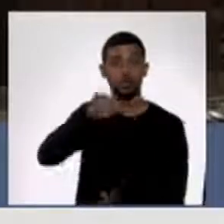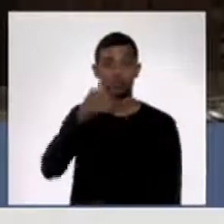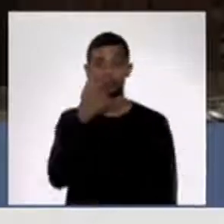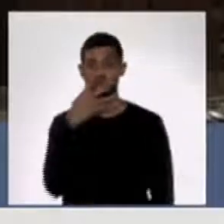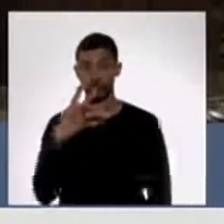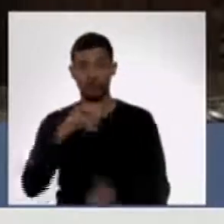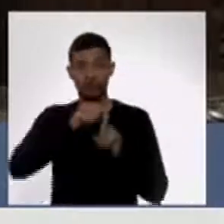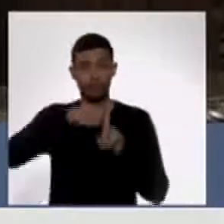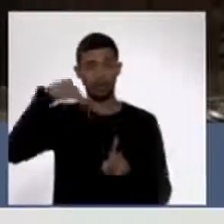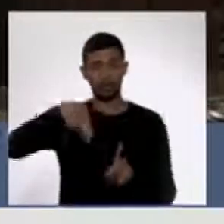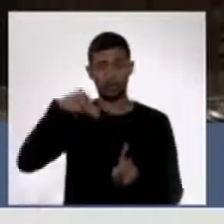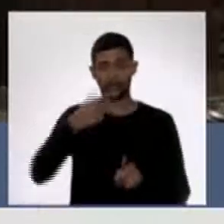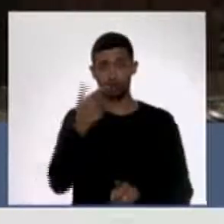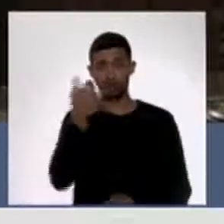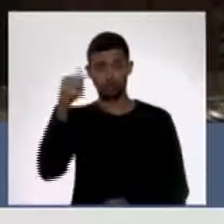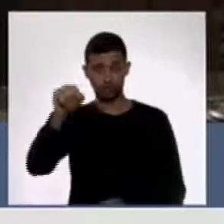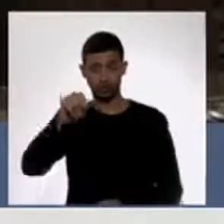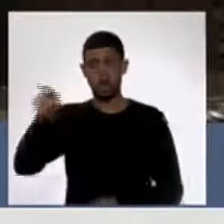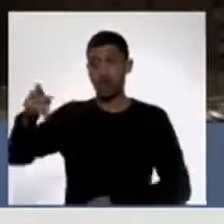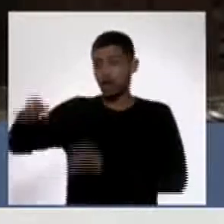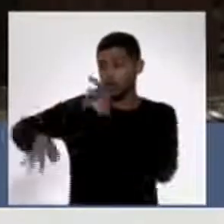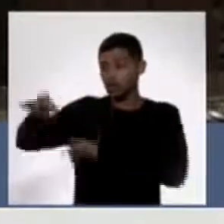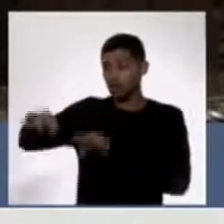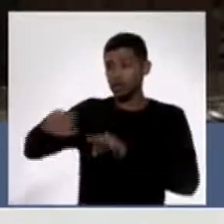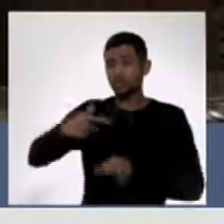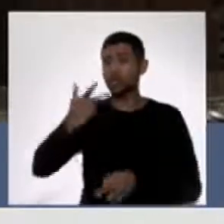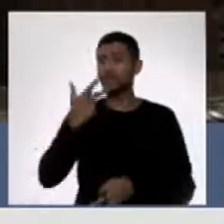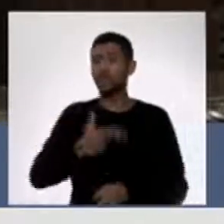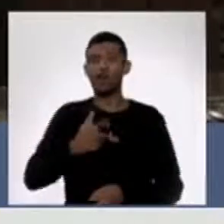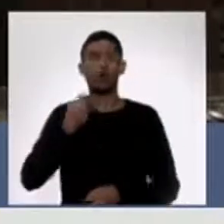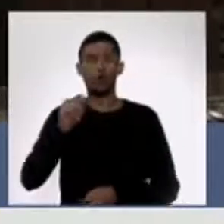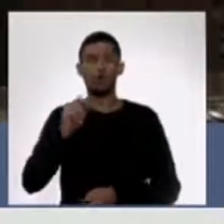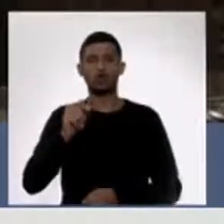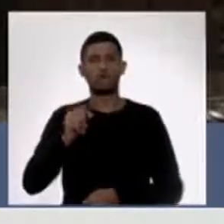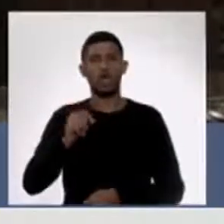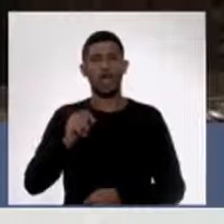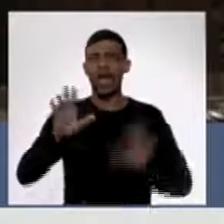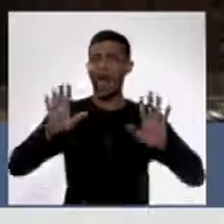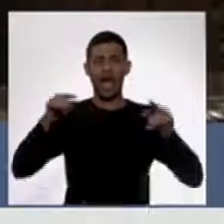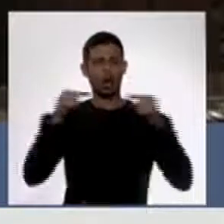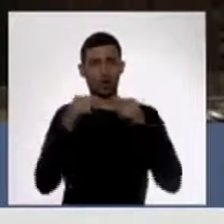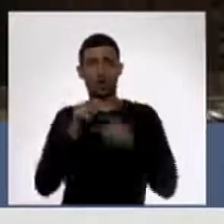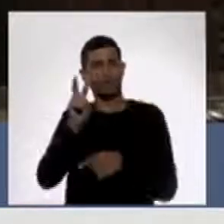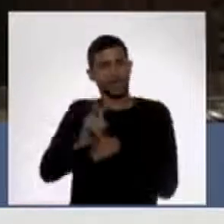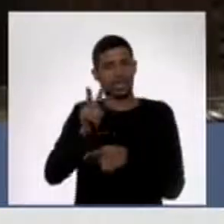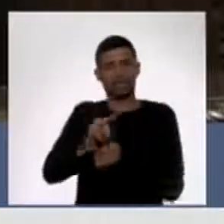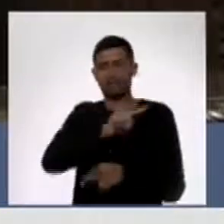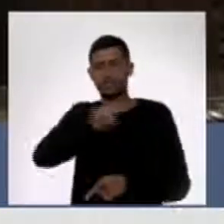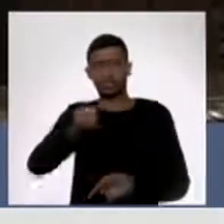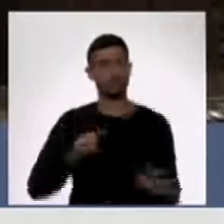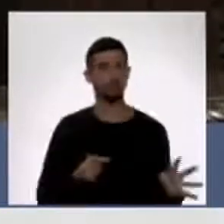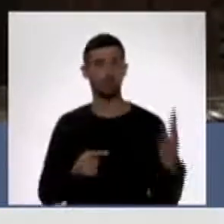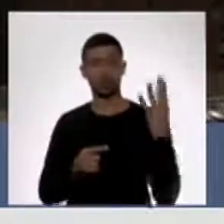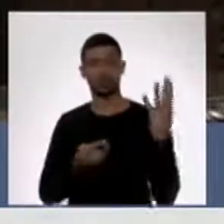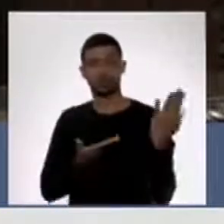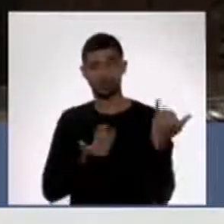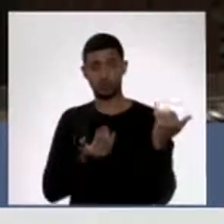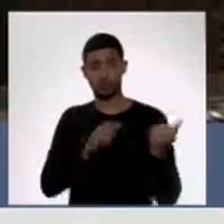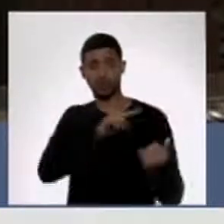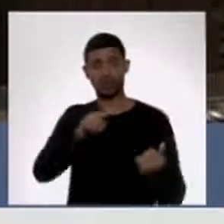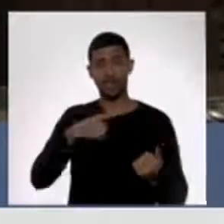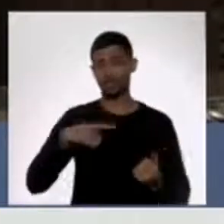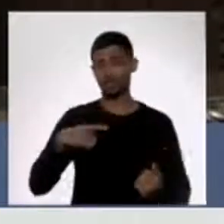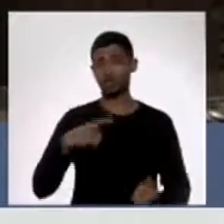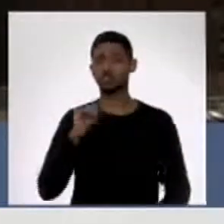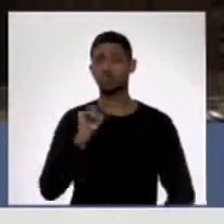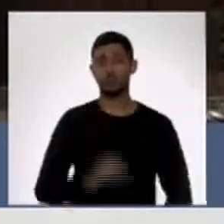2018, o júri popular presumiu legítima defesa de 4 jovens que